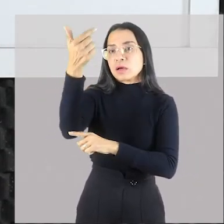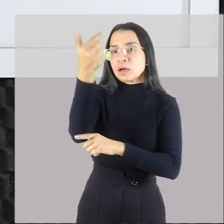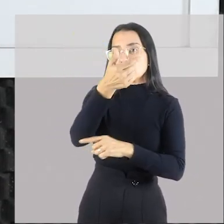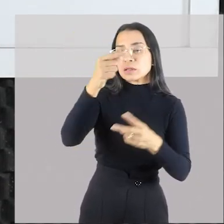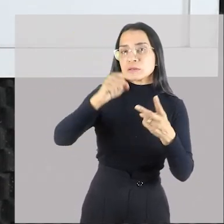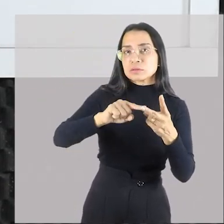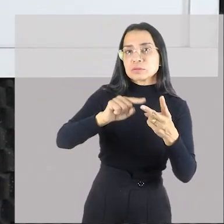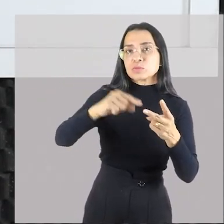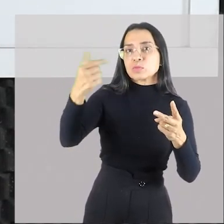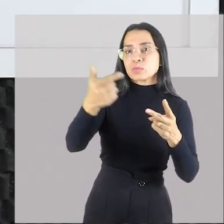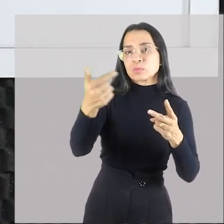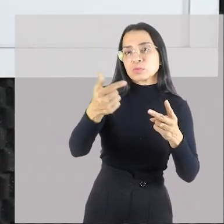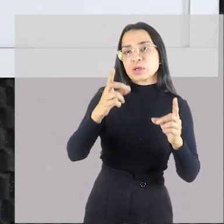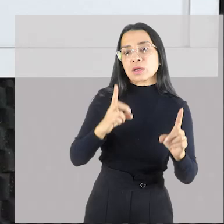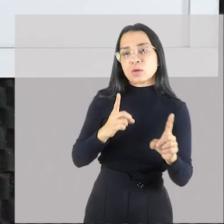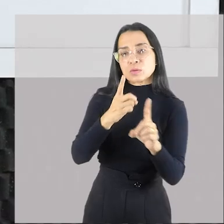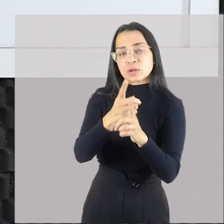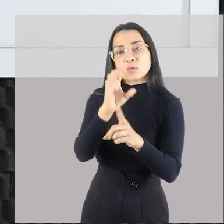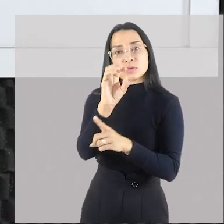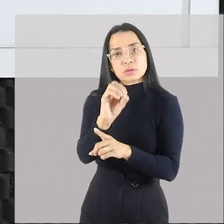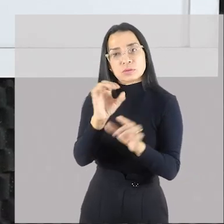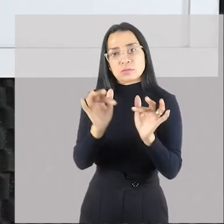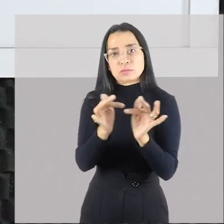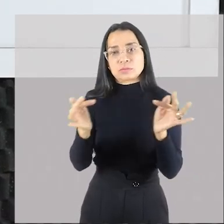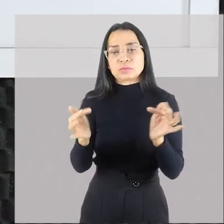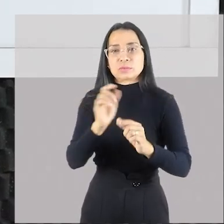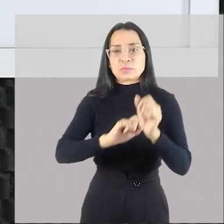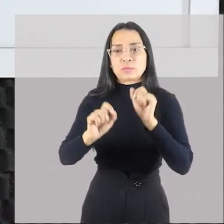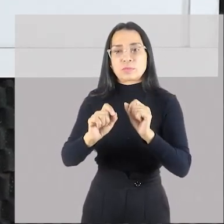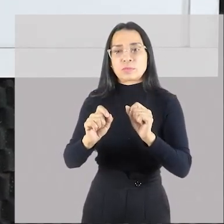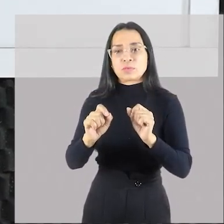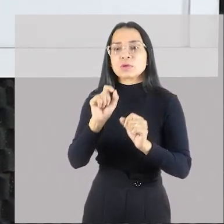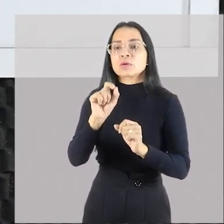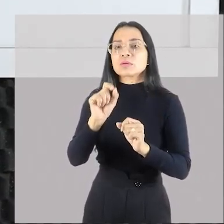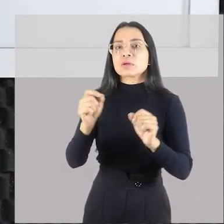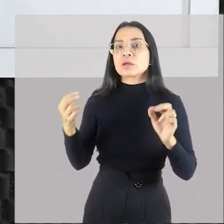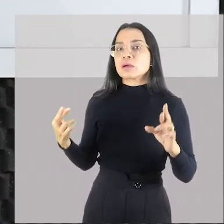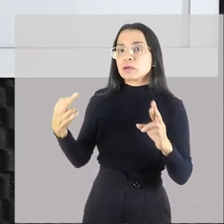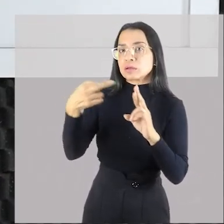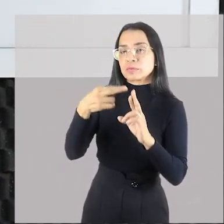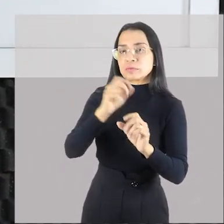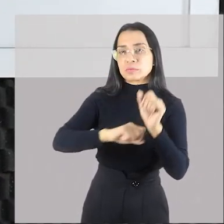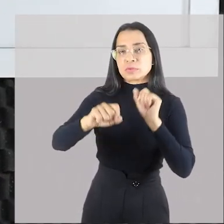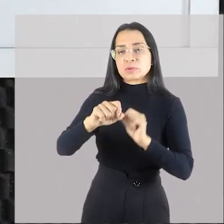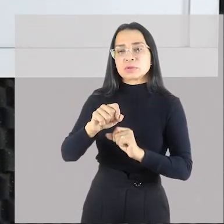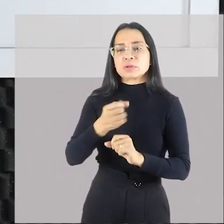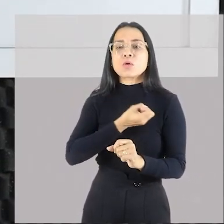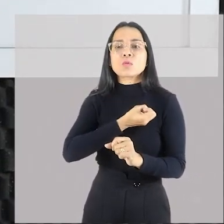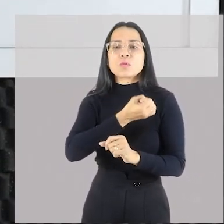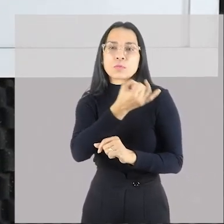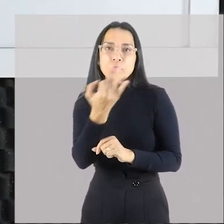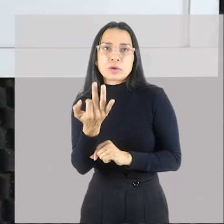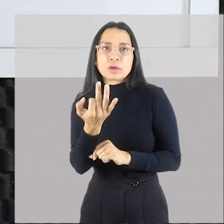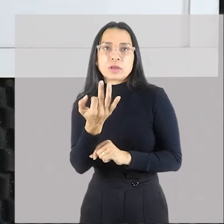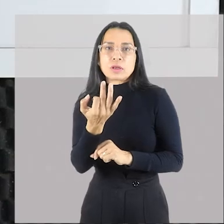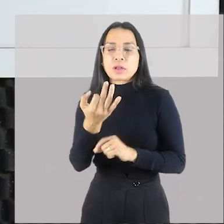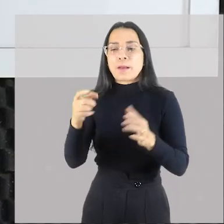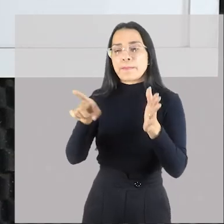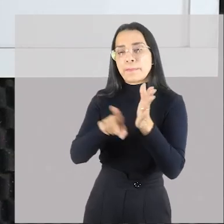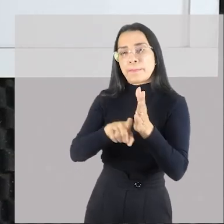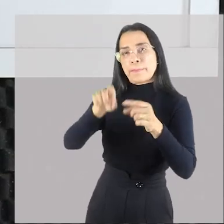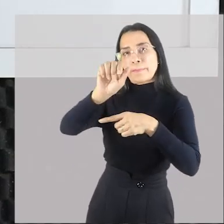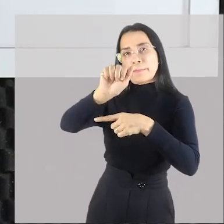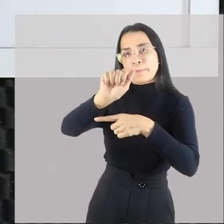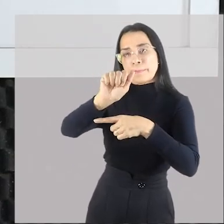Que é esse carinha bem aqui, ó, que ele vai ser minha referência. Ele vale menos b sobre a. Ó. Então, menos